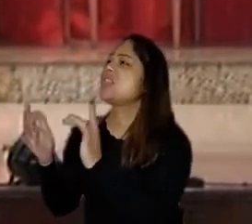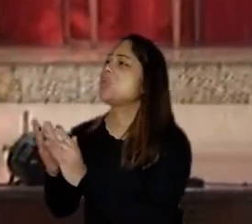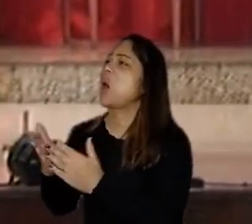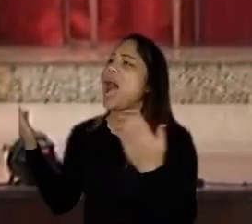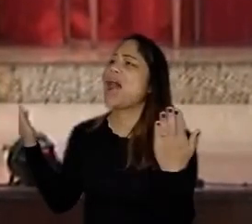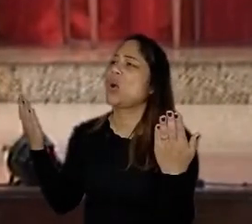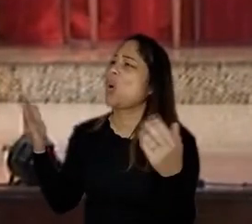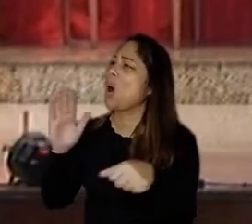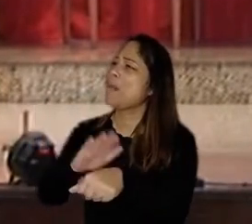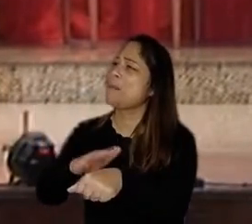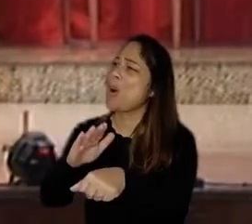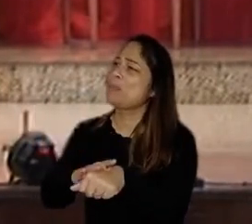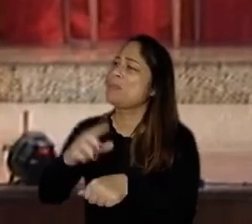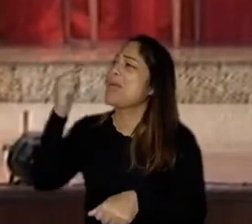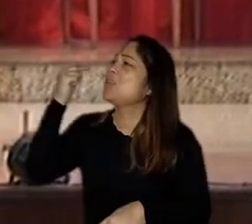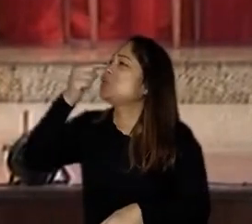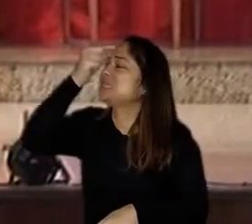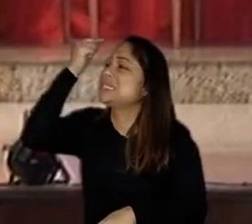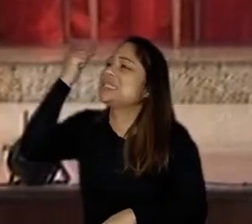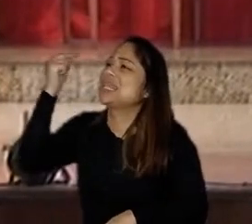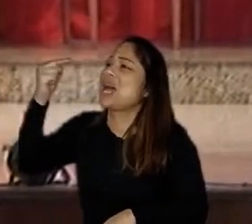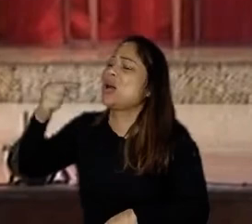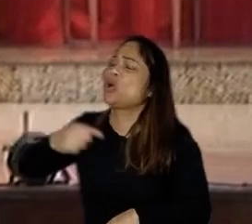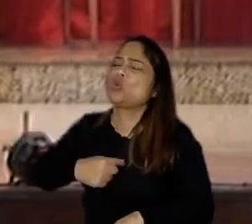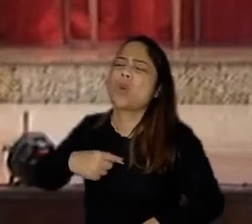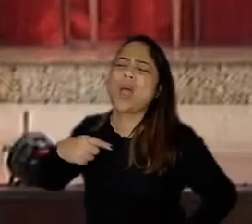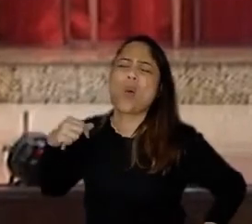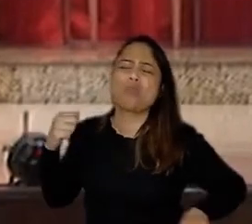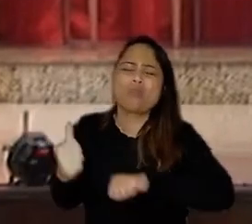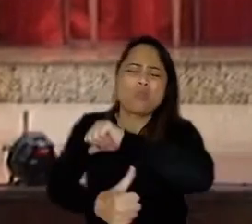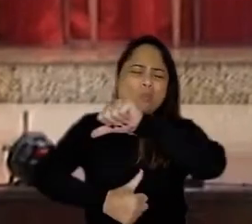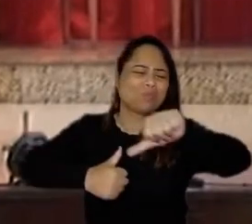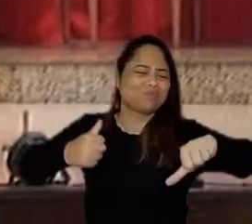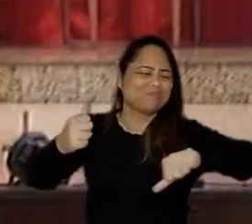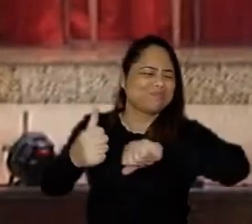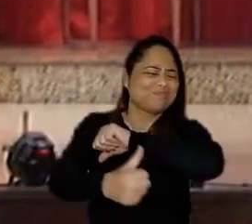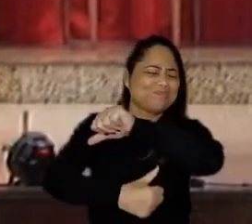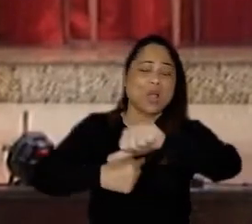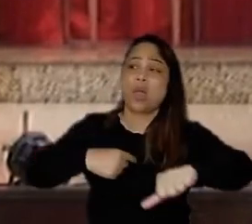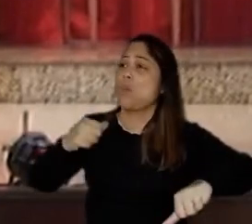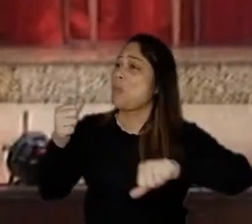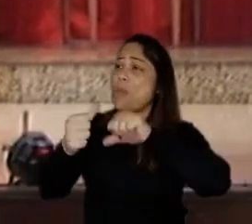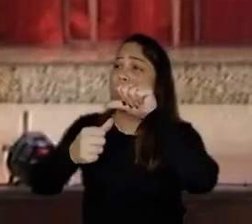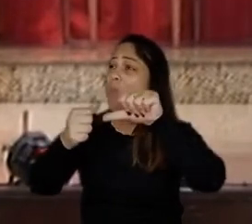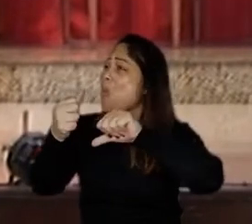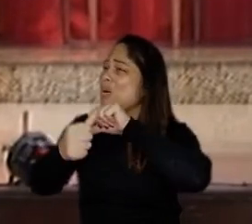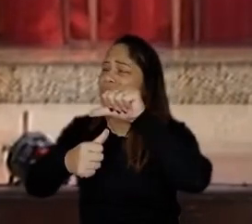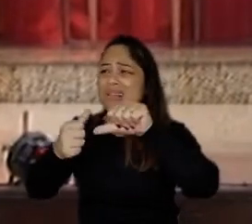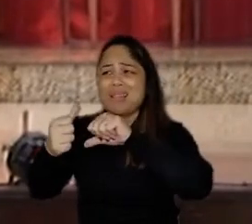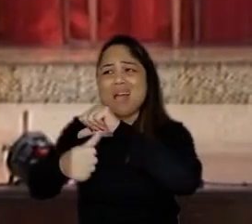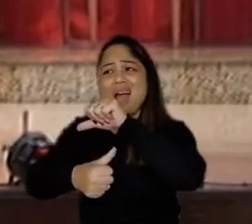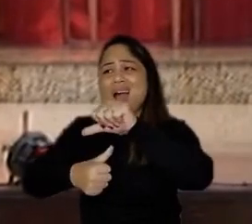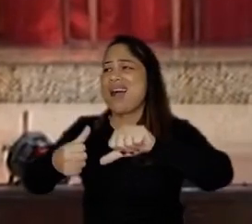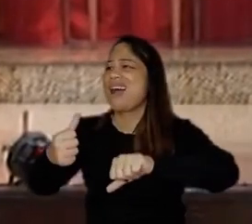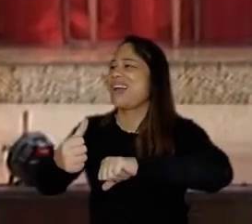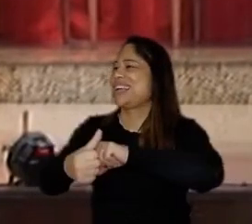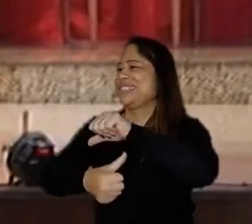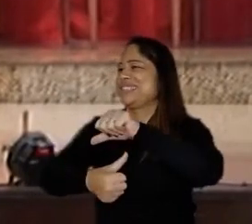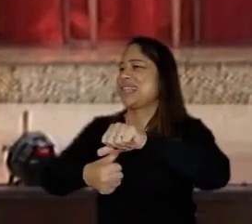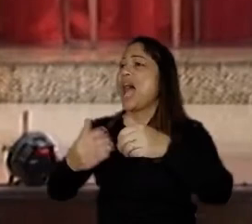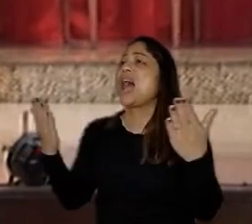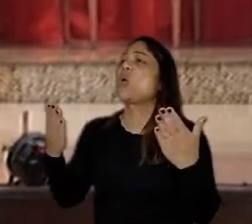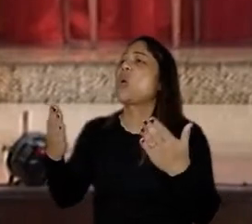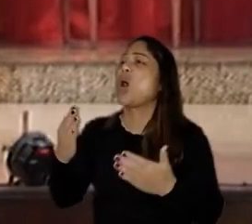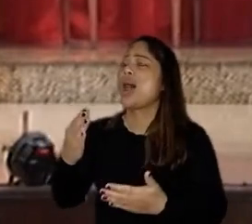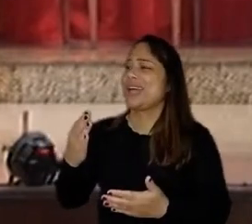santa, eu quero mudar o tom da minha voz, eu quero mudar o teor das minhas palavras, e a partir de agora